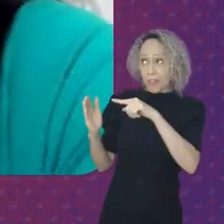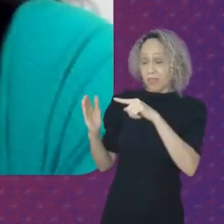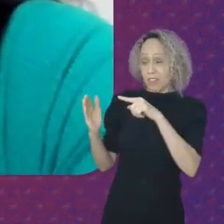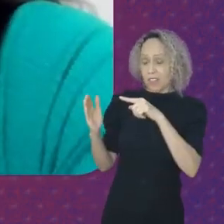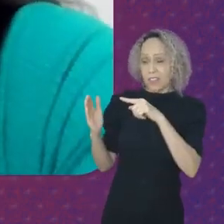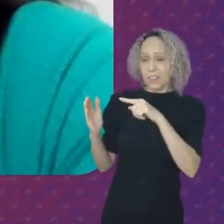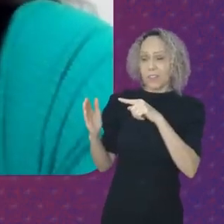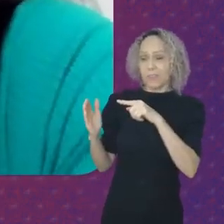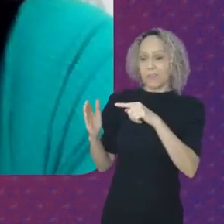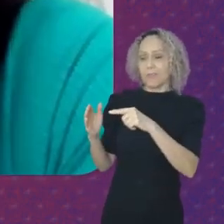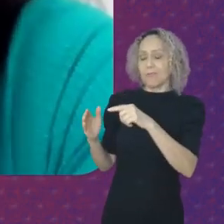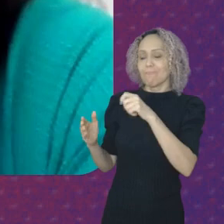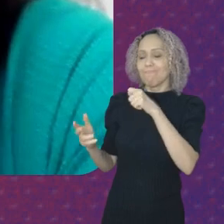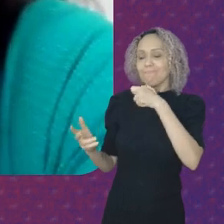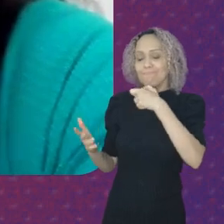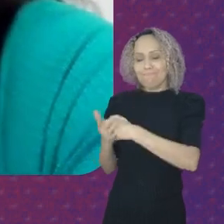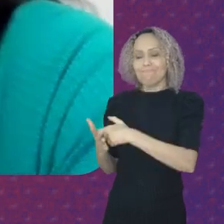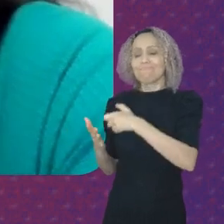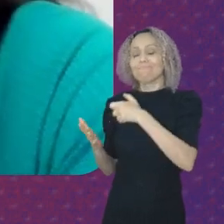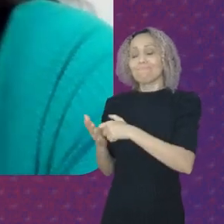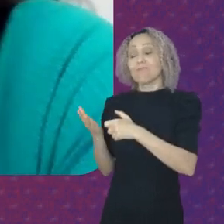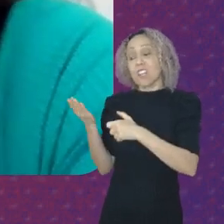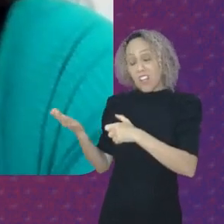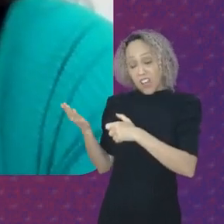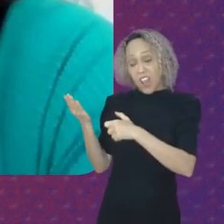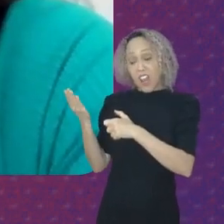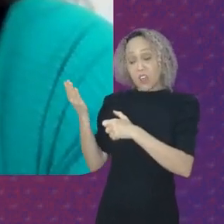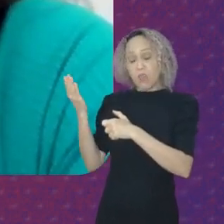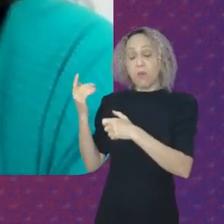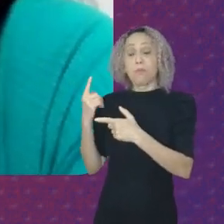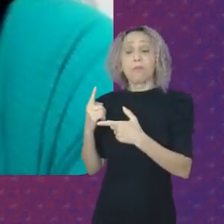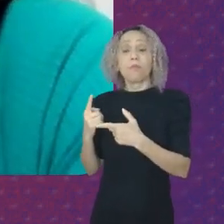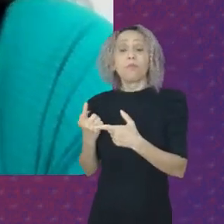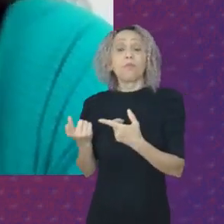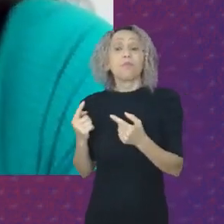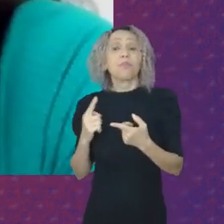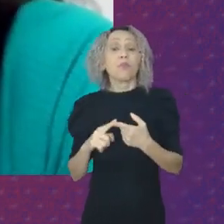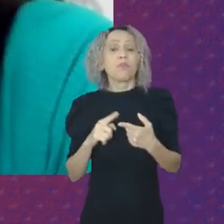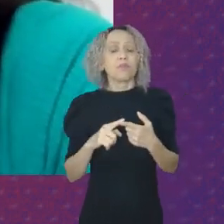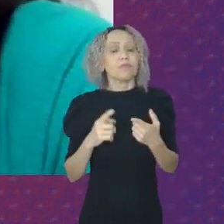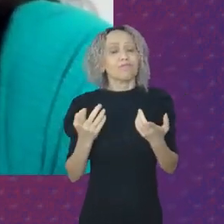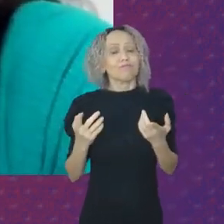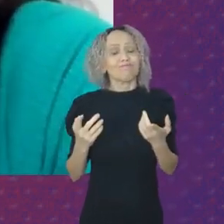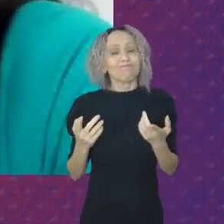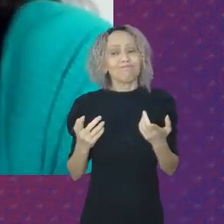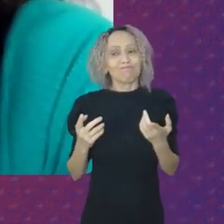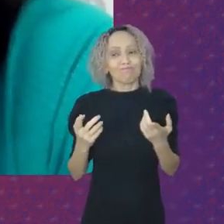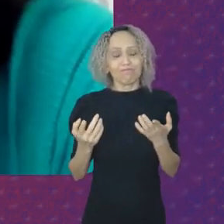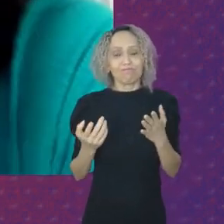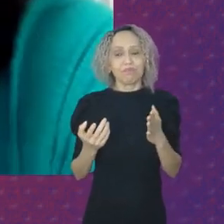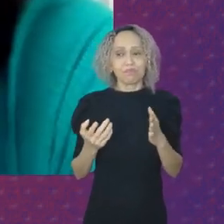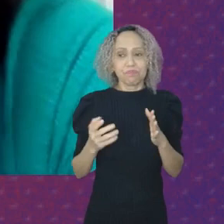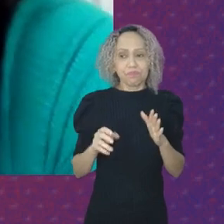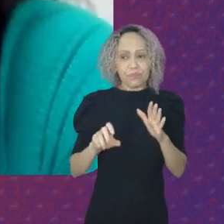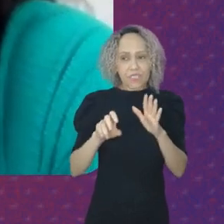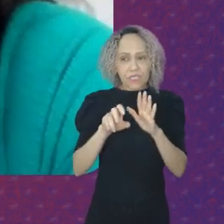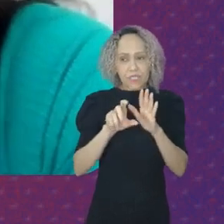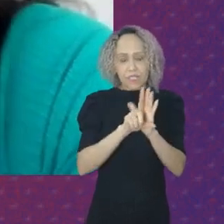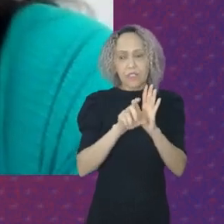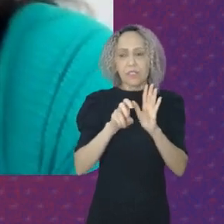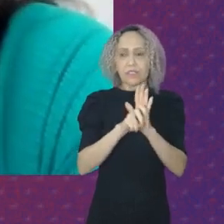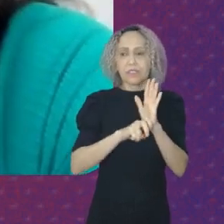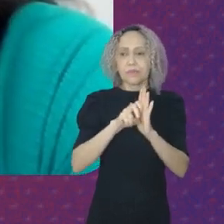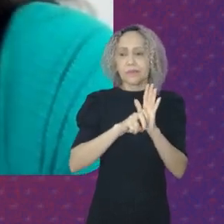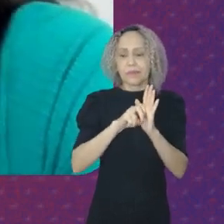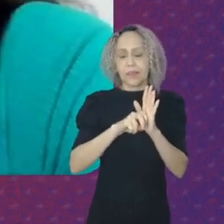entre as condenações, o resultado é realmente a criação da lei, né? Então, a CPM, ela acompanhou de